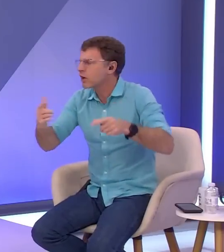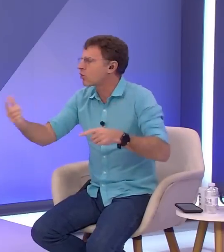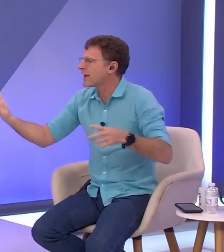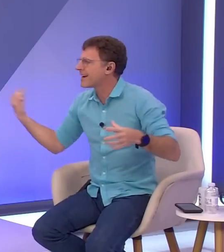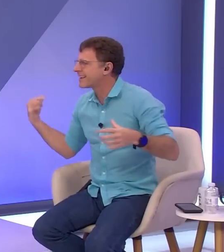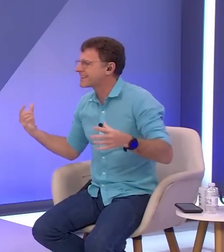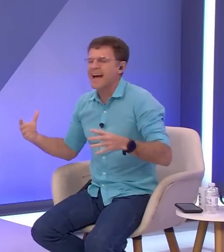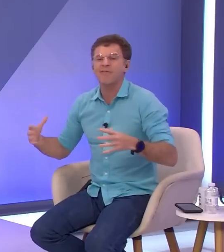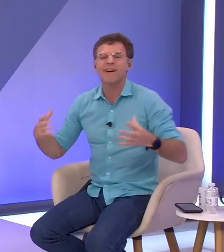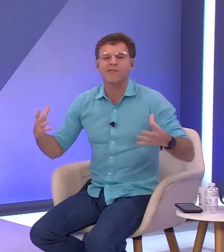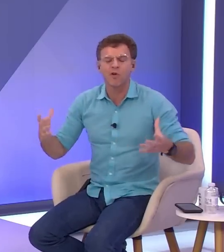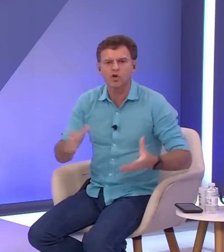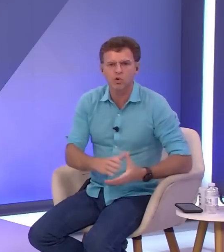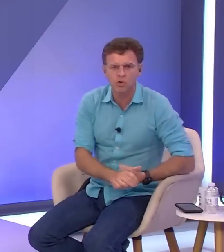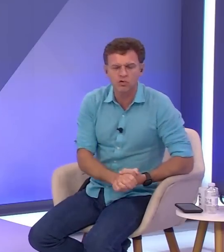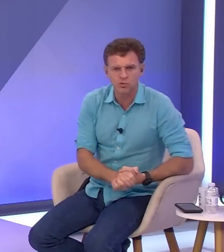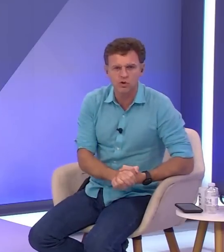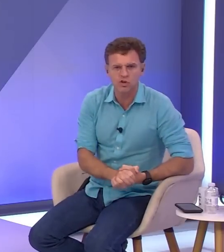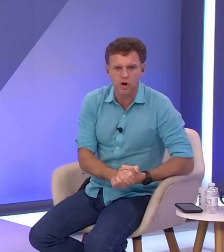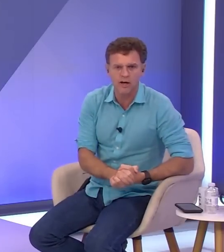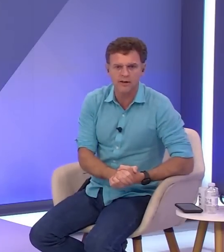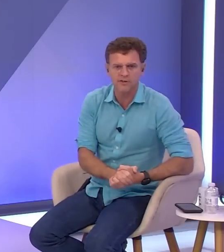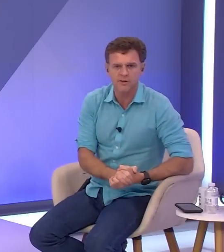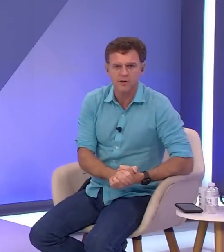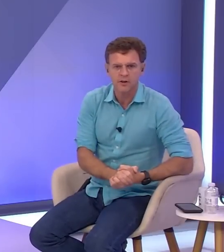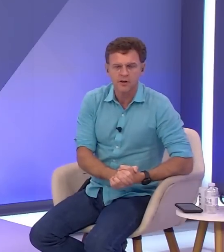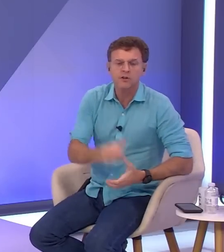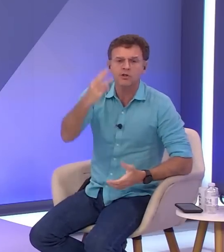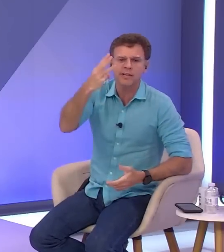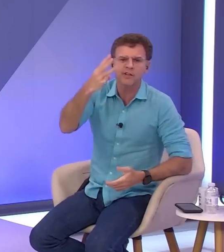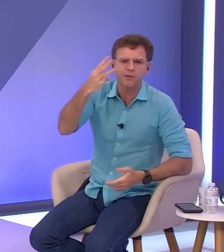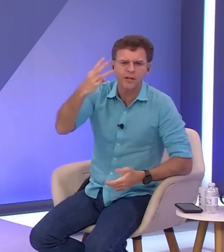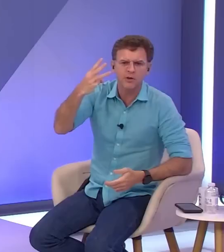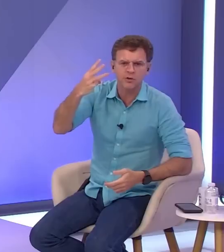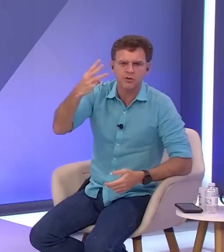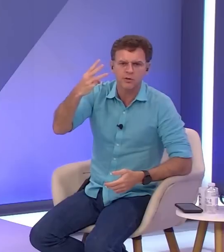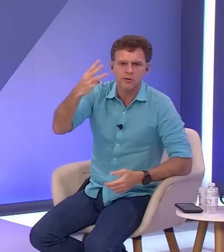acham que alguém aqui está a favor do consumo de drogas?